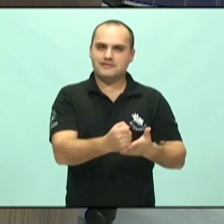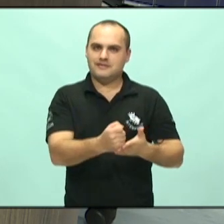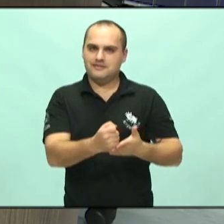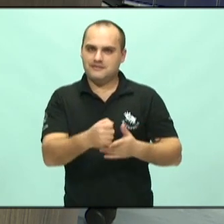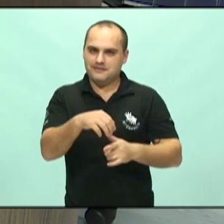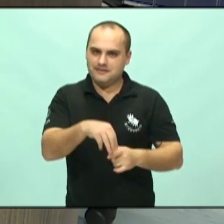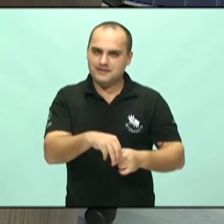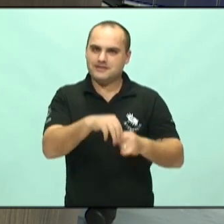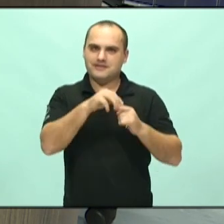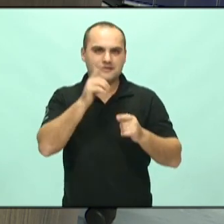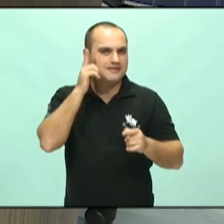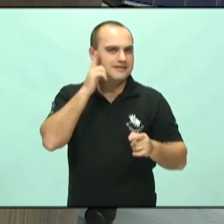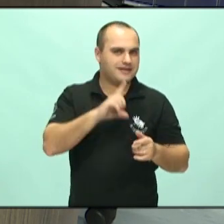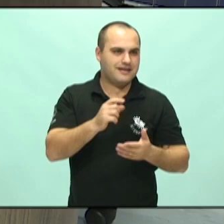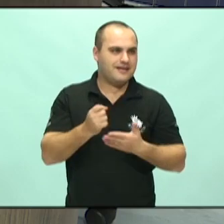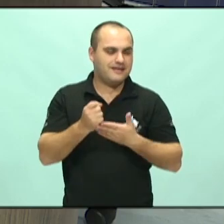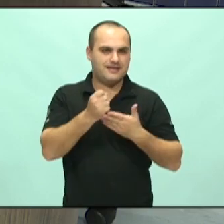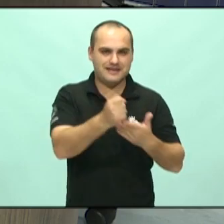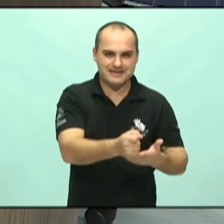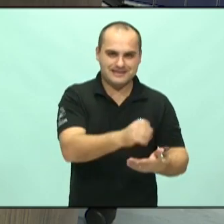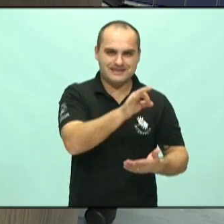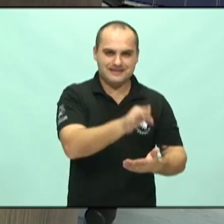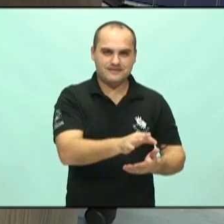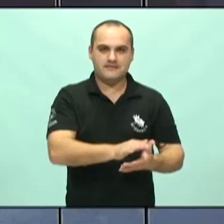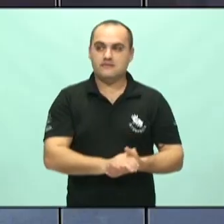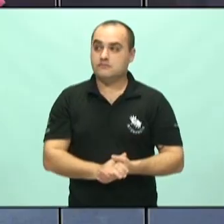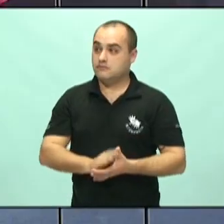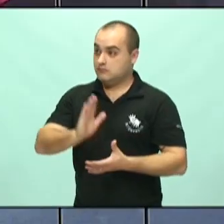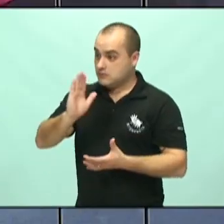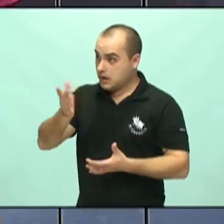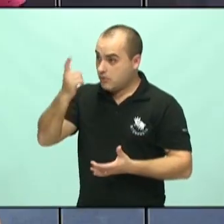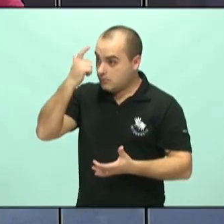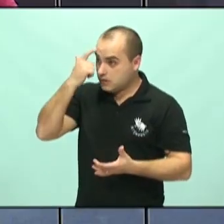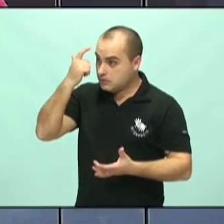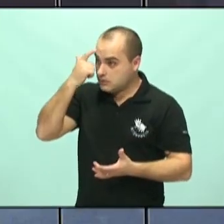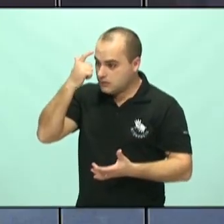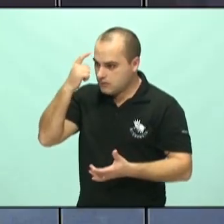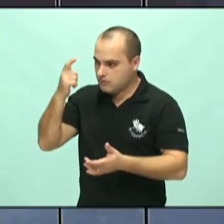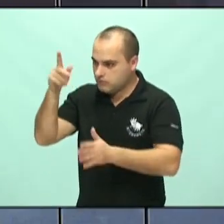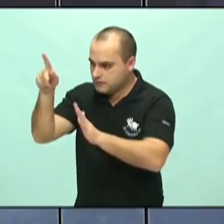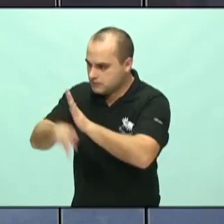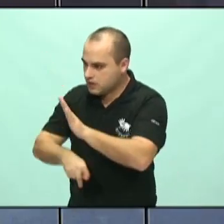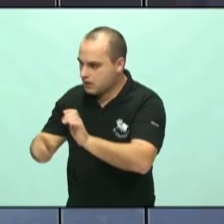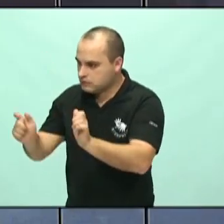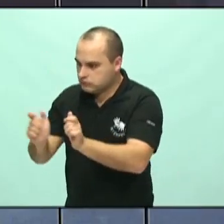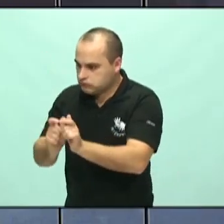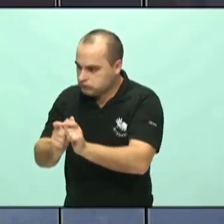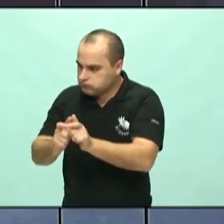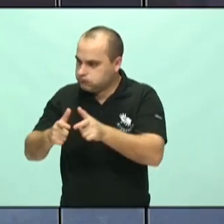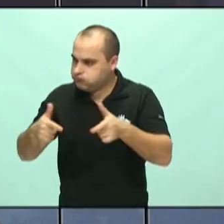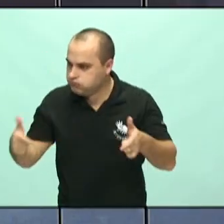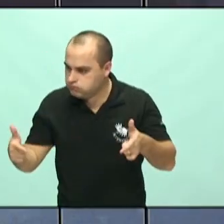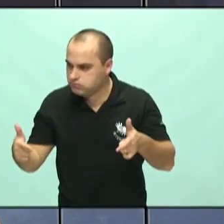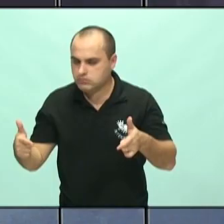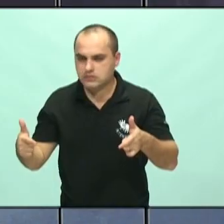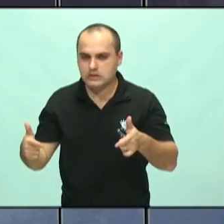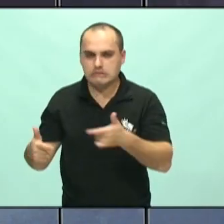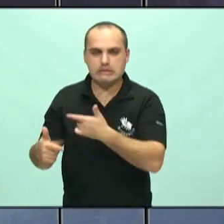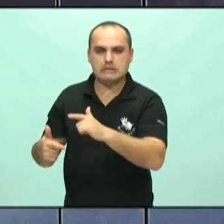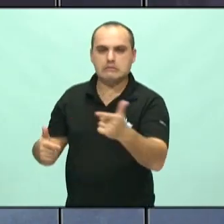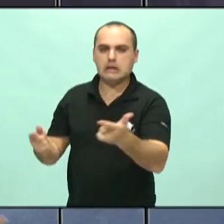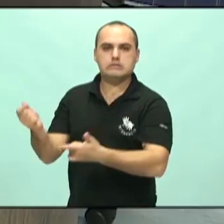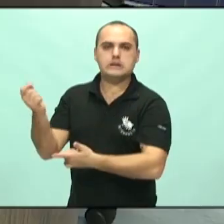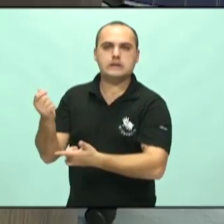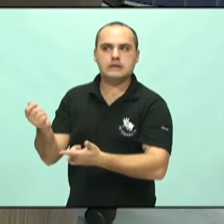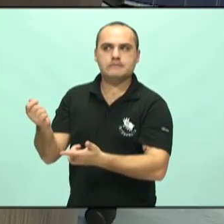poder imagina a gente fazer um projeto grande desse, né, com tantos dias de programação, com tantos espetáculos, sem esse